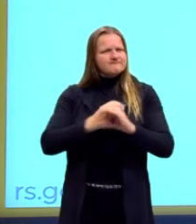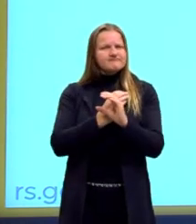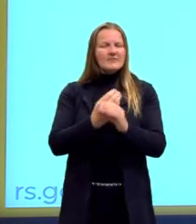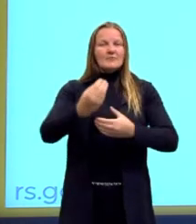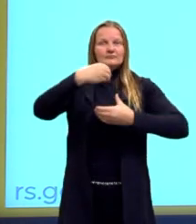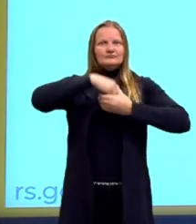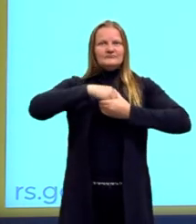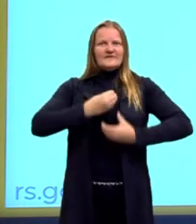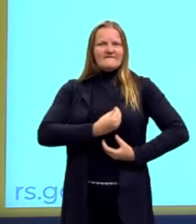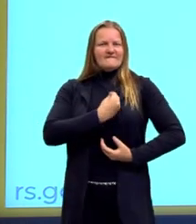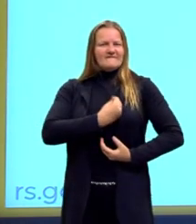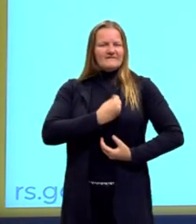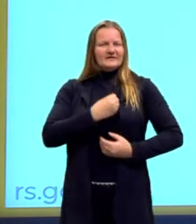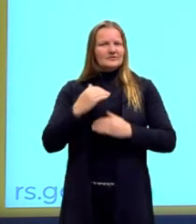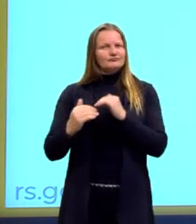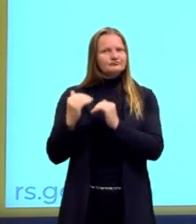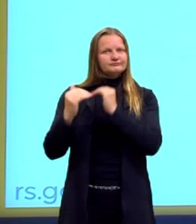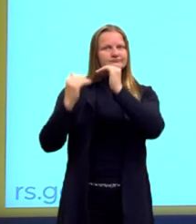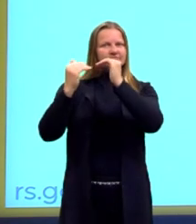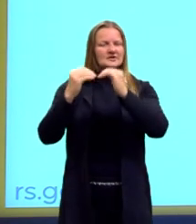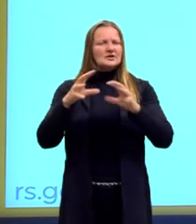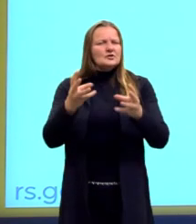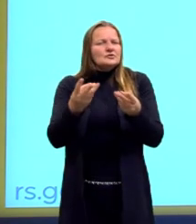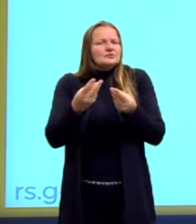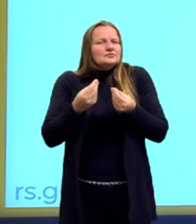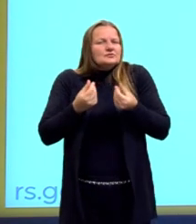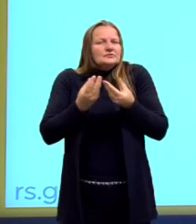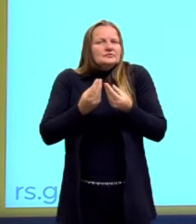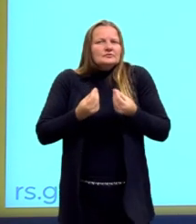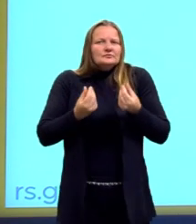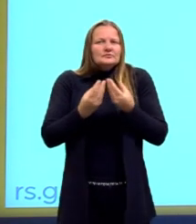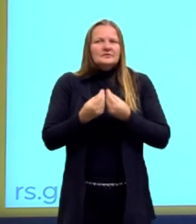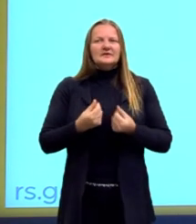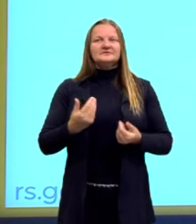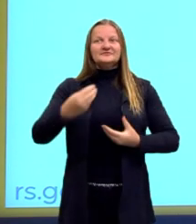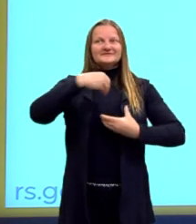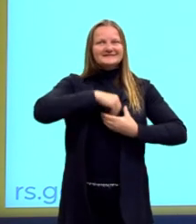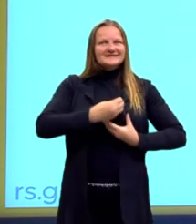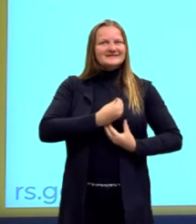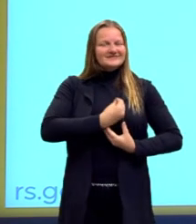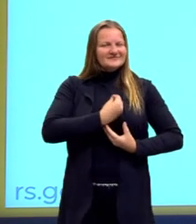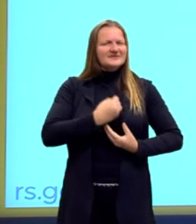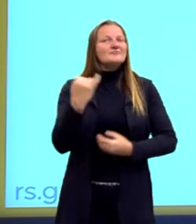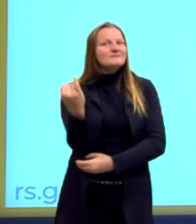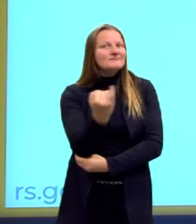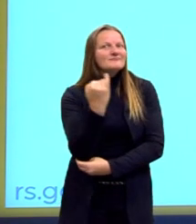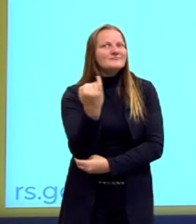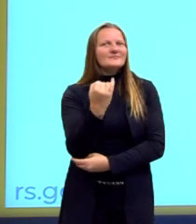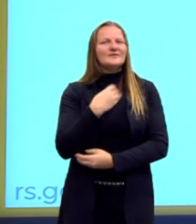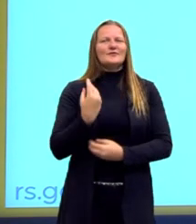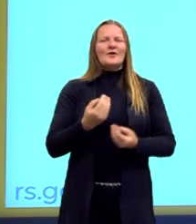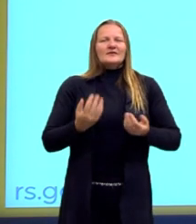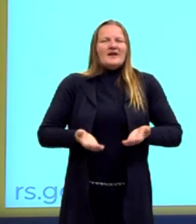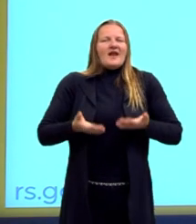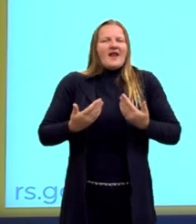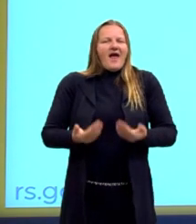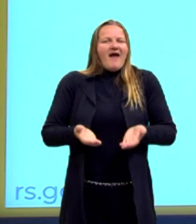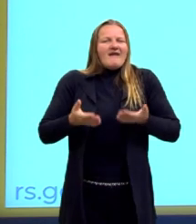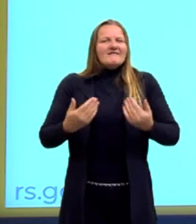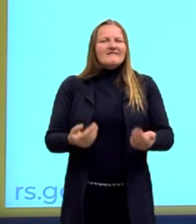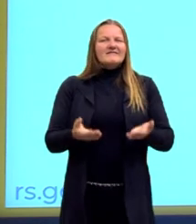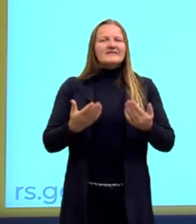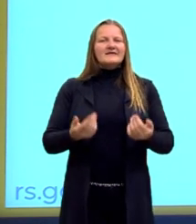né desenvolver essa nossa sensibilidade muito bacana importante se tornarmos mais leves vai lá